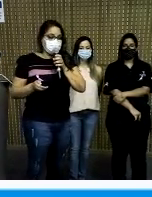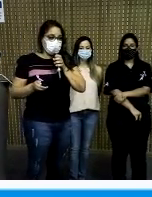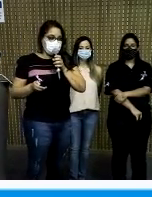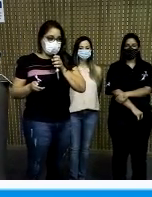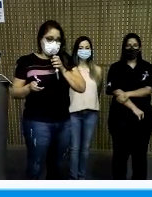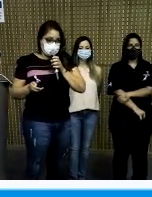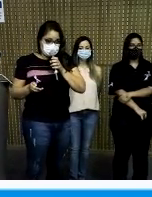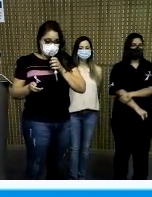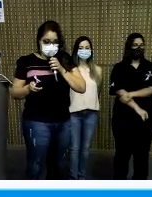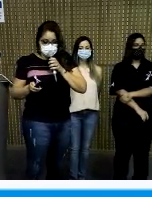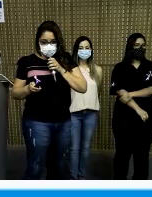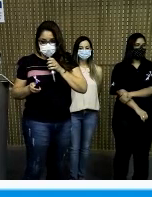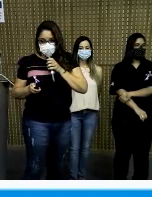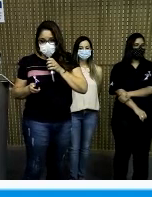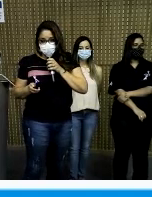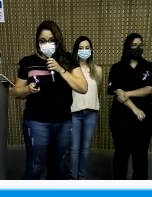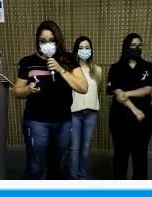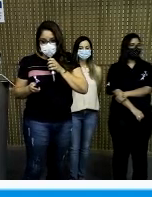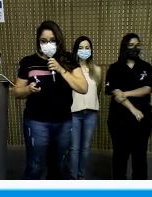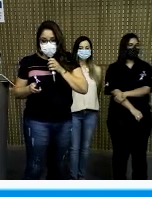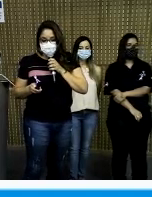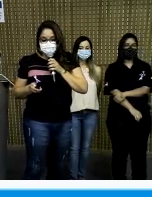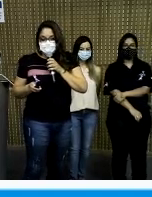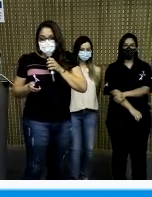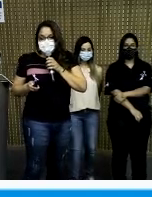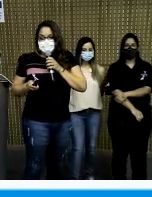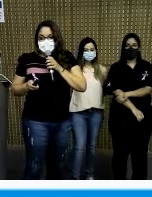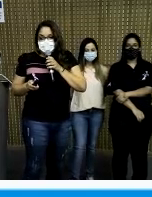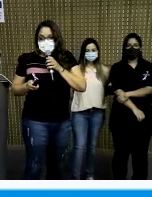não tivemos registro para informar.